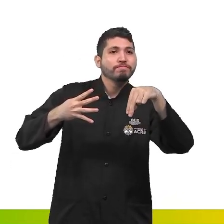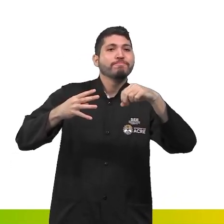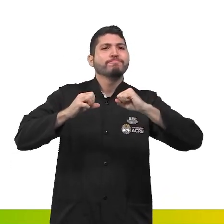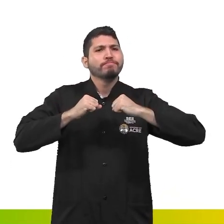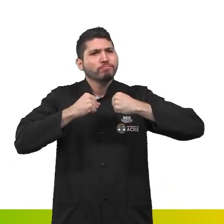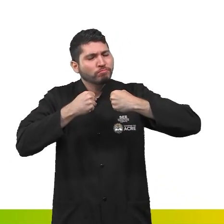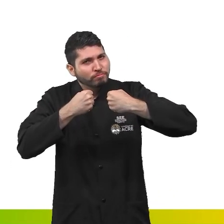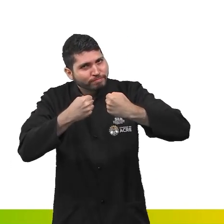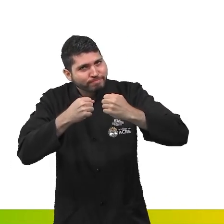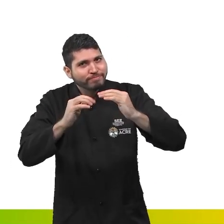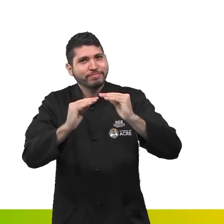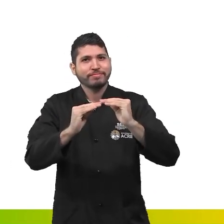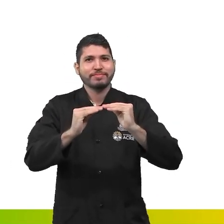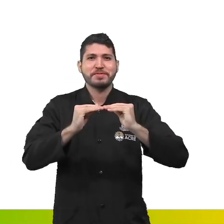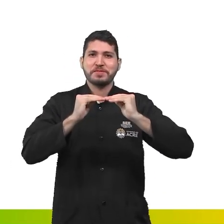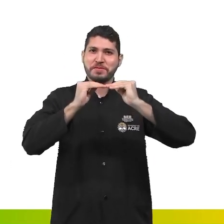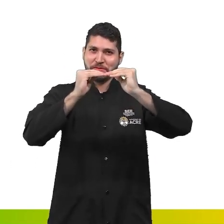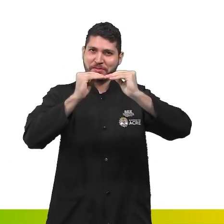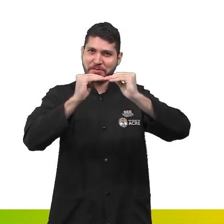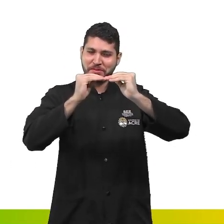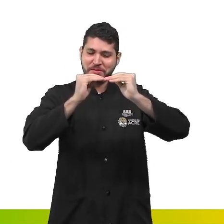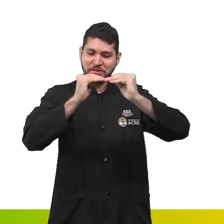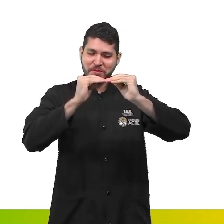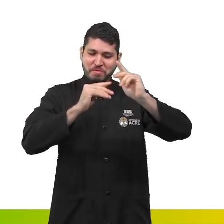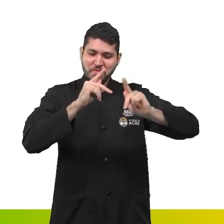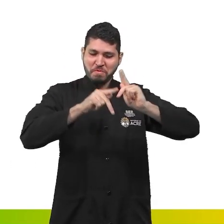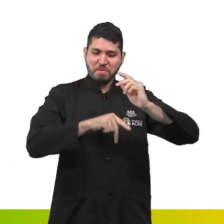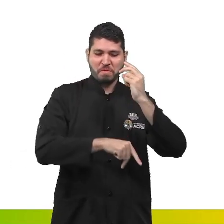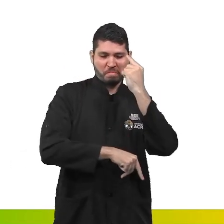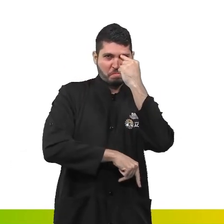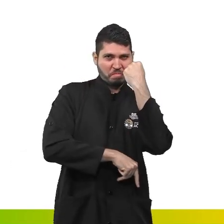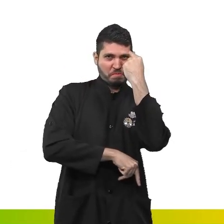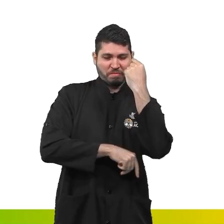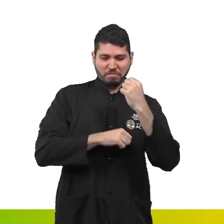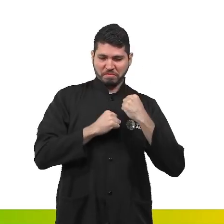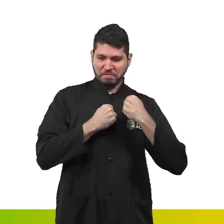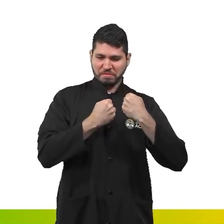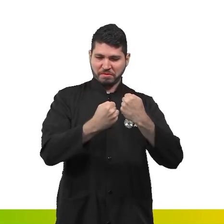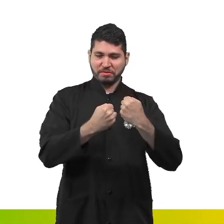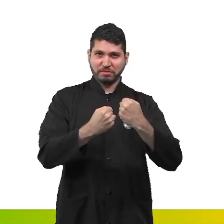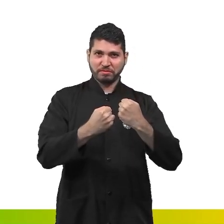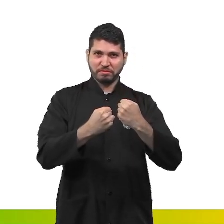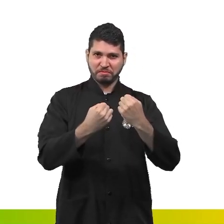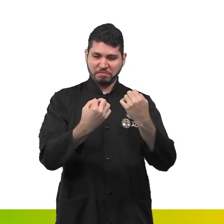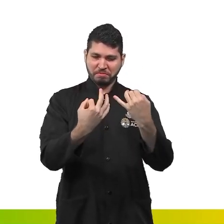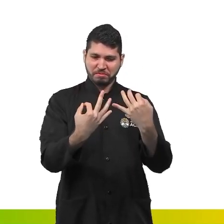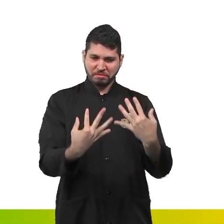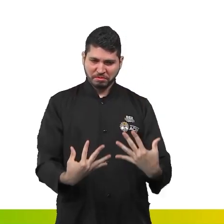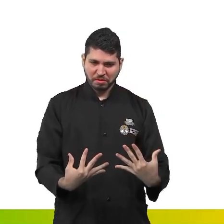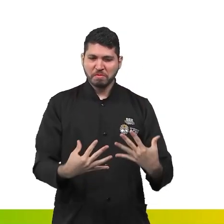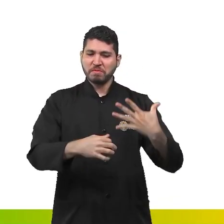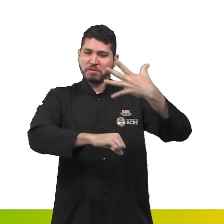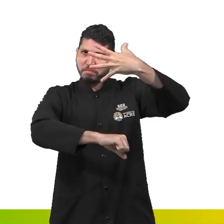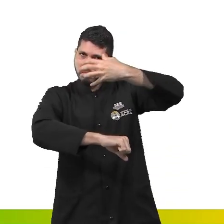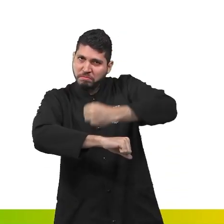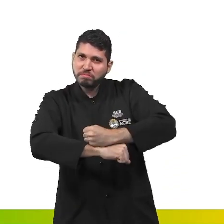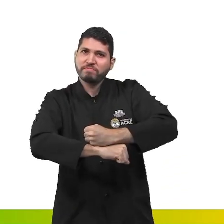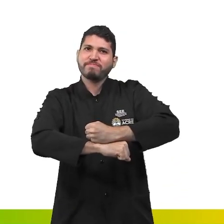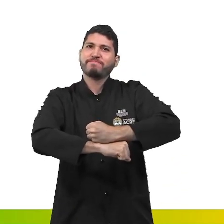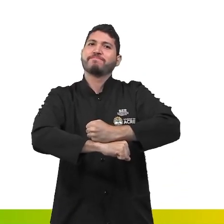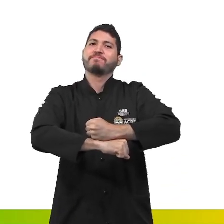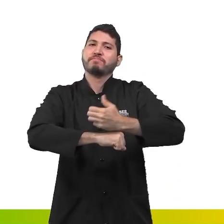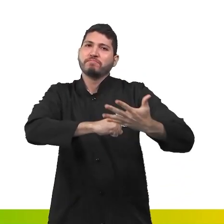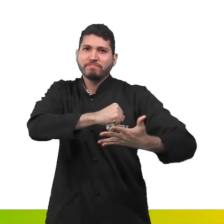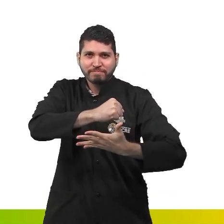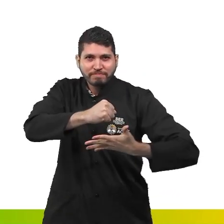a superioridade dos espanhóis e defendia a justificação da colonização, com base